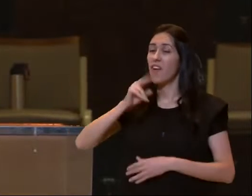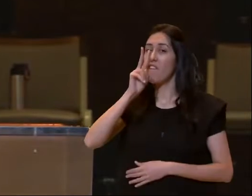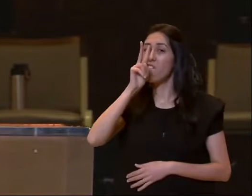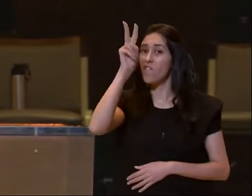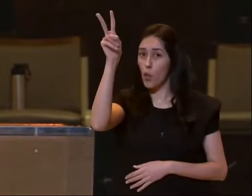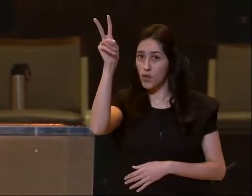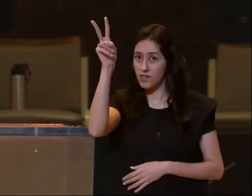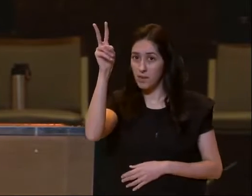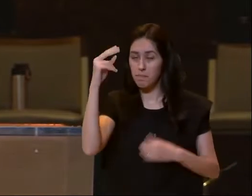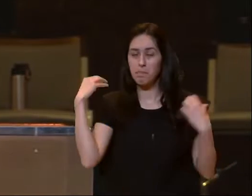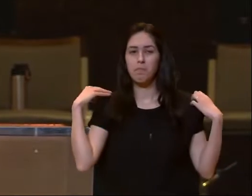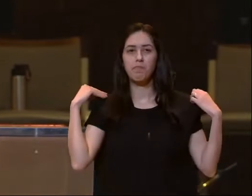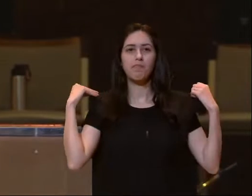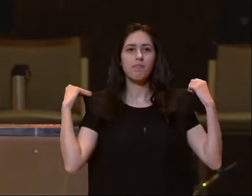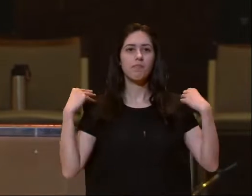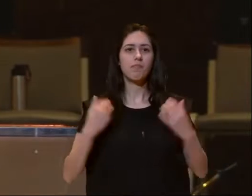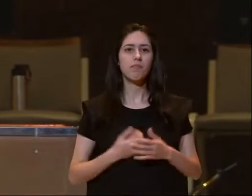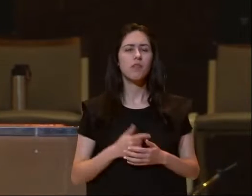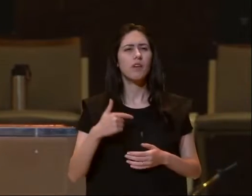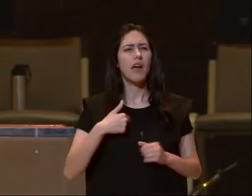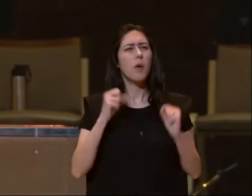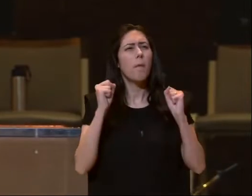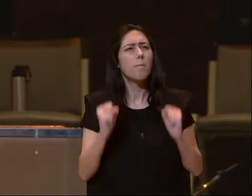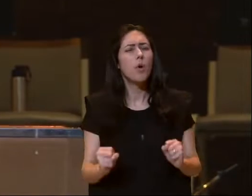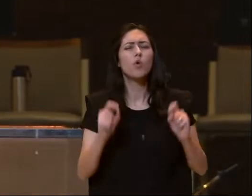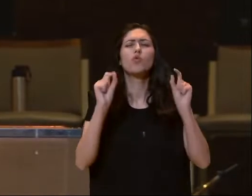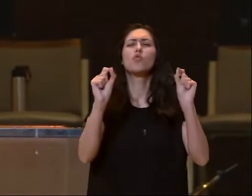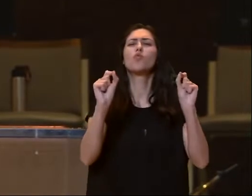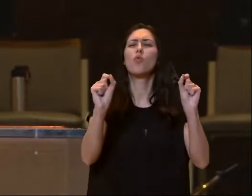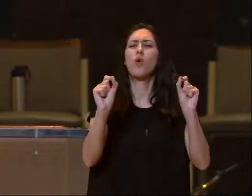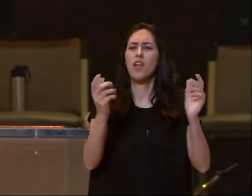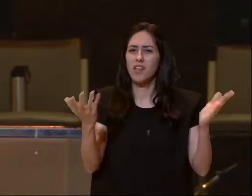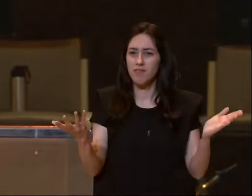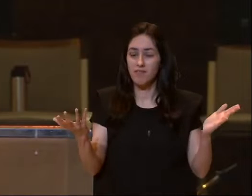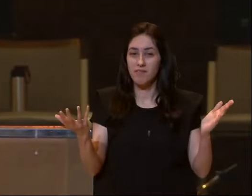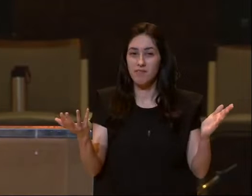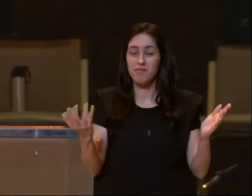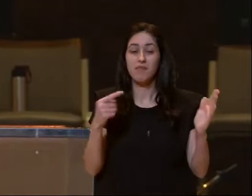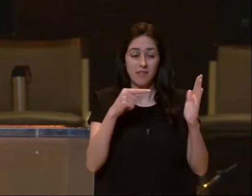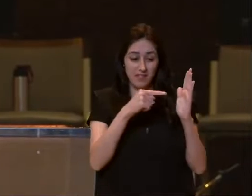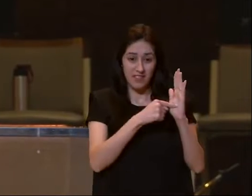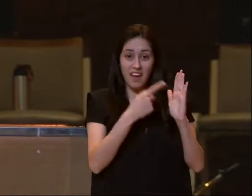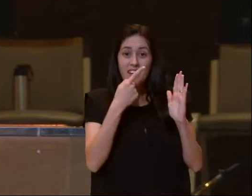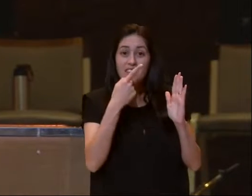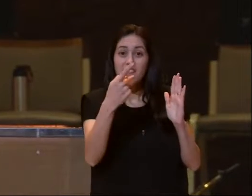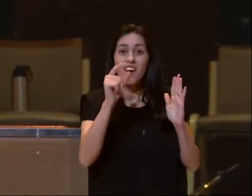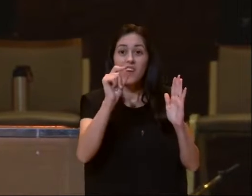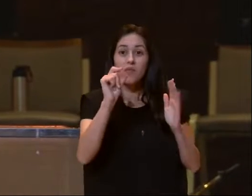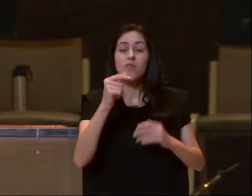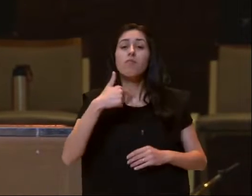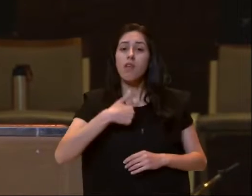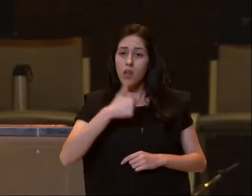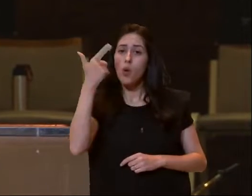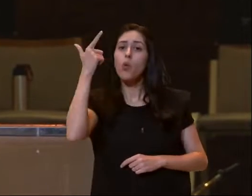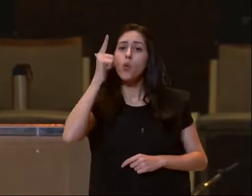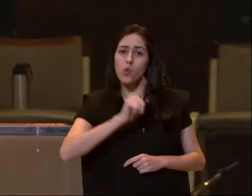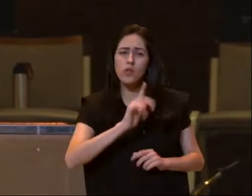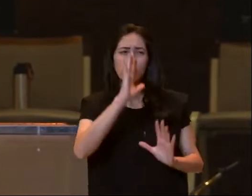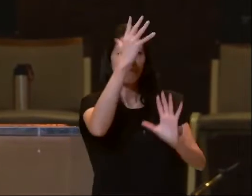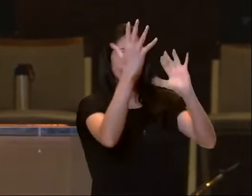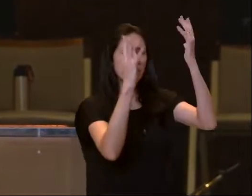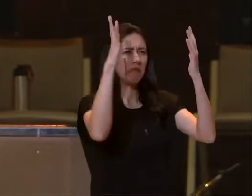fortalece. Posso o quê? Ele está falando, posso passar por